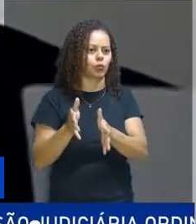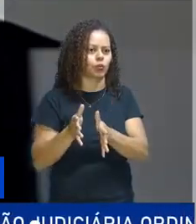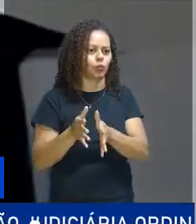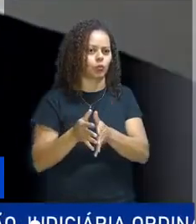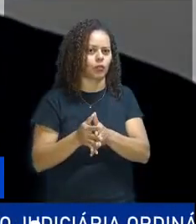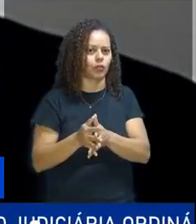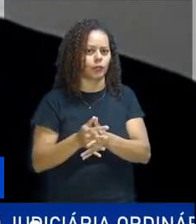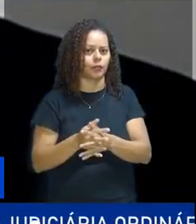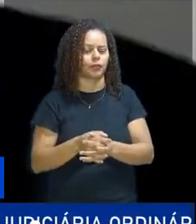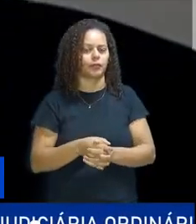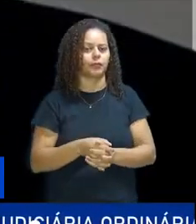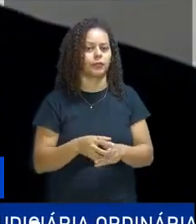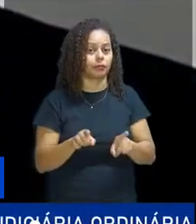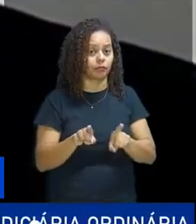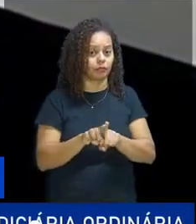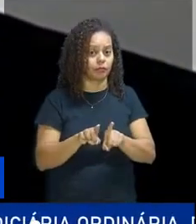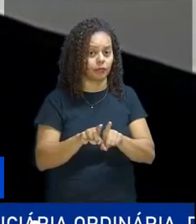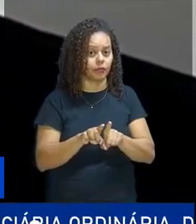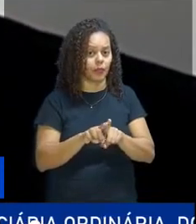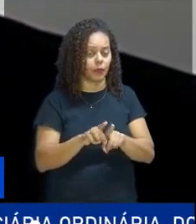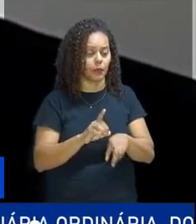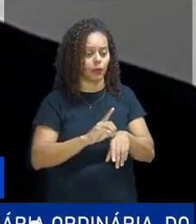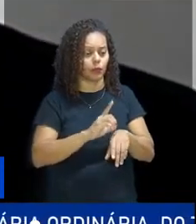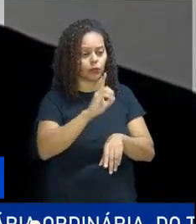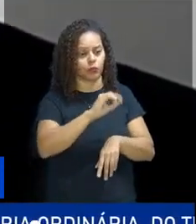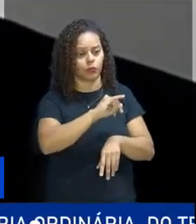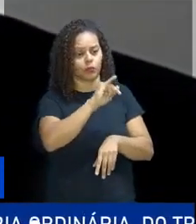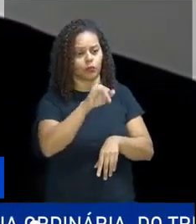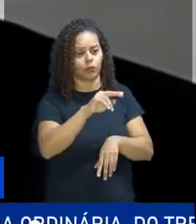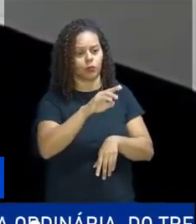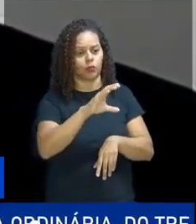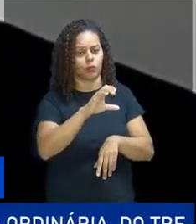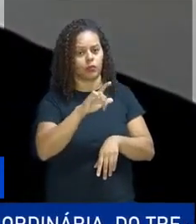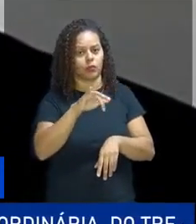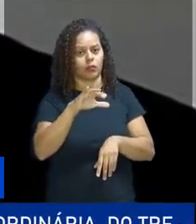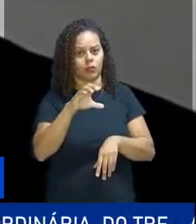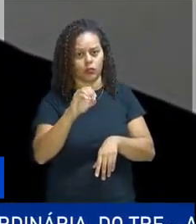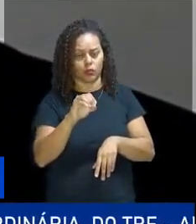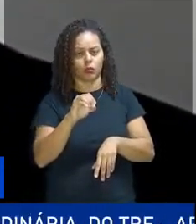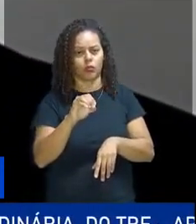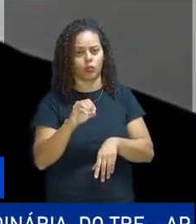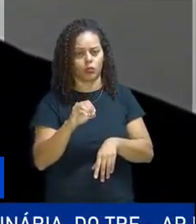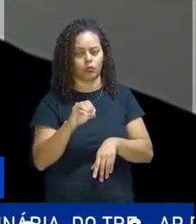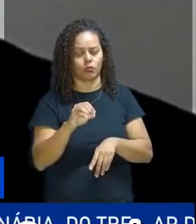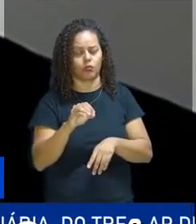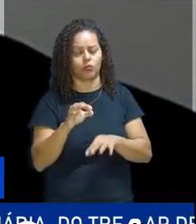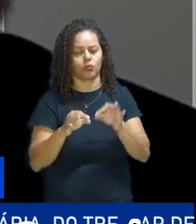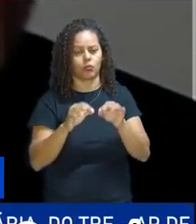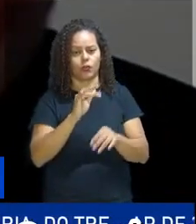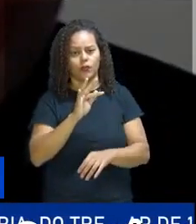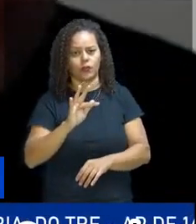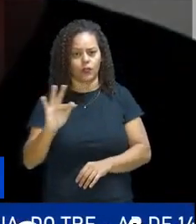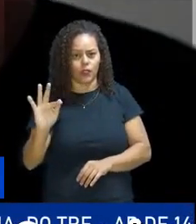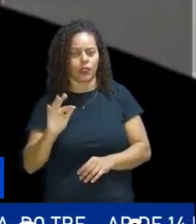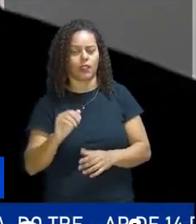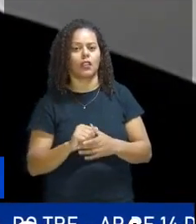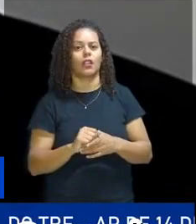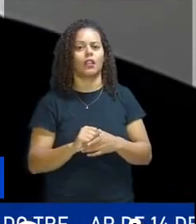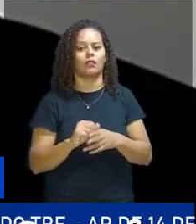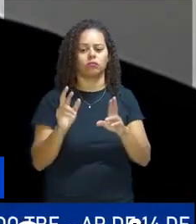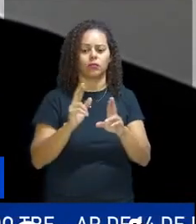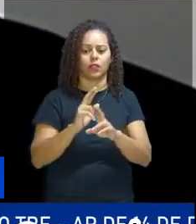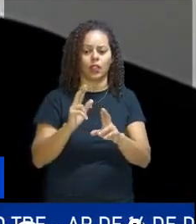inclusive, tá? Do doutor Juscelio Neto, juiz federal, tá? Em relação à prestação de